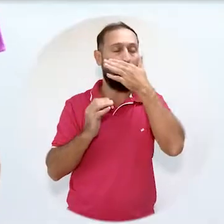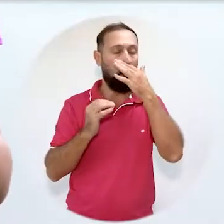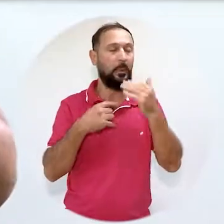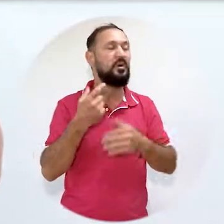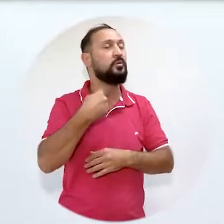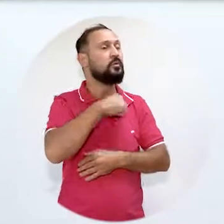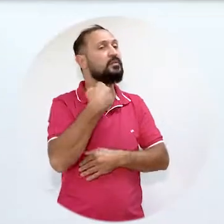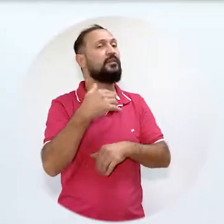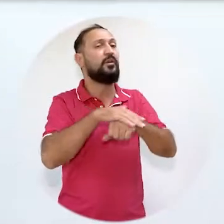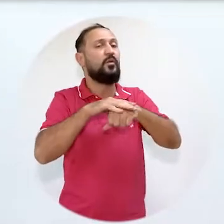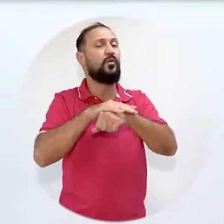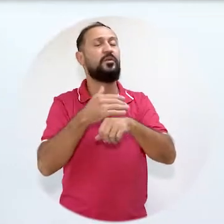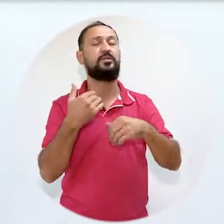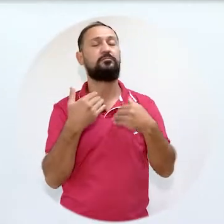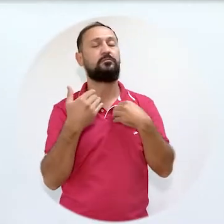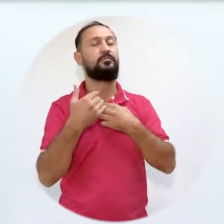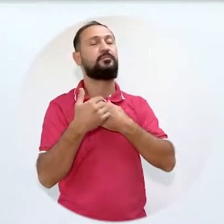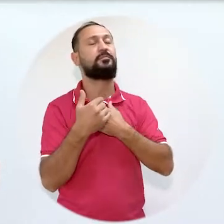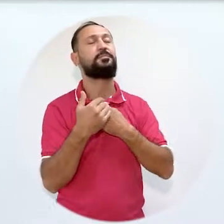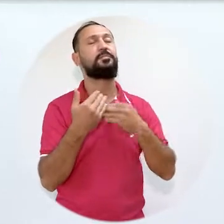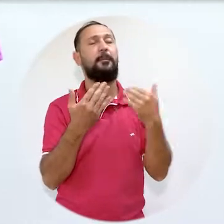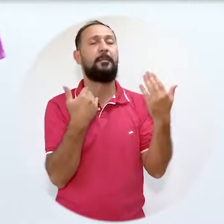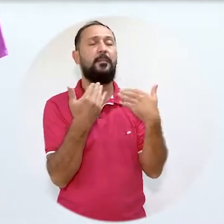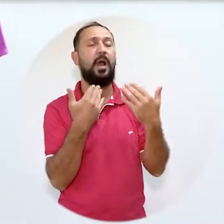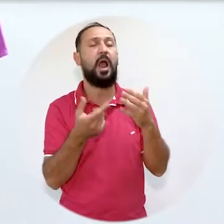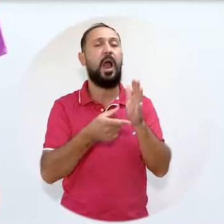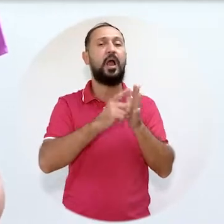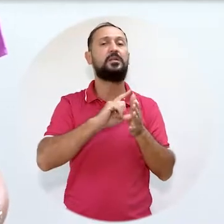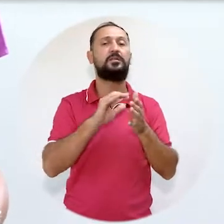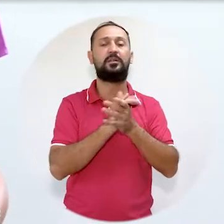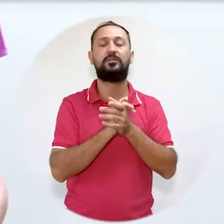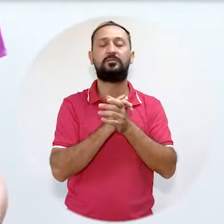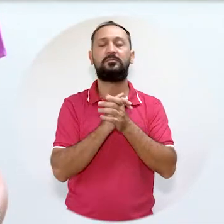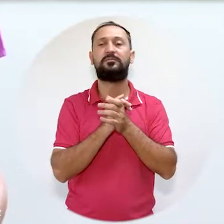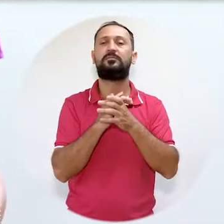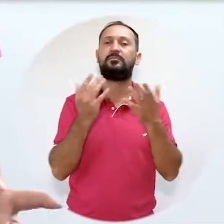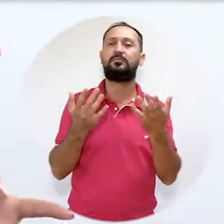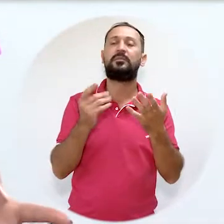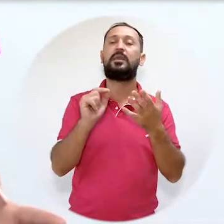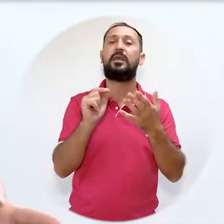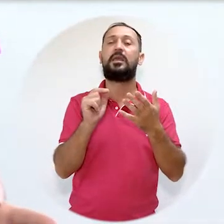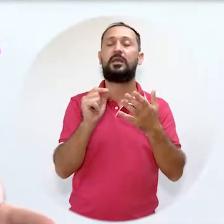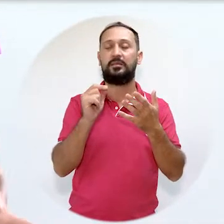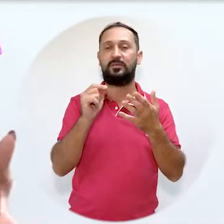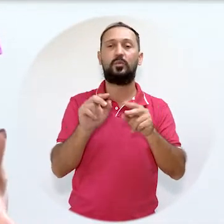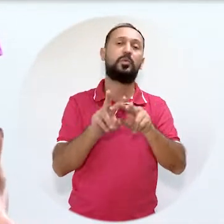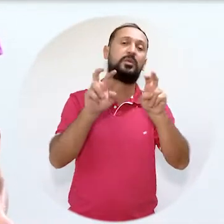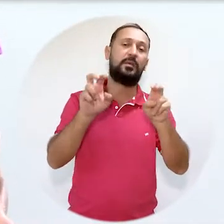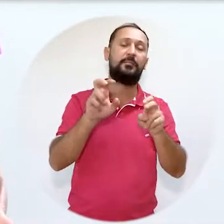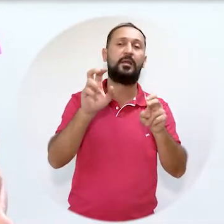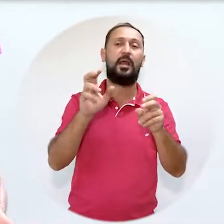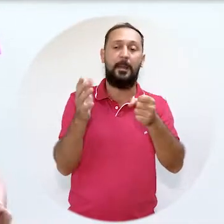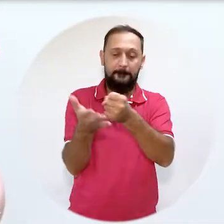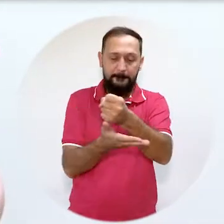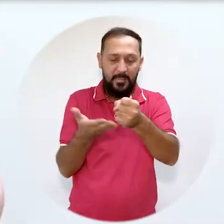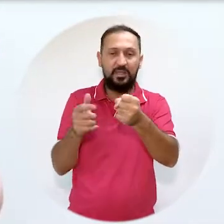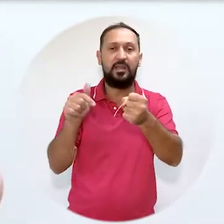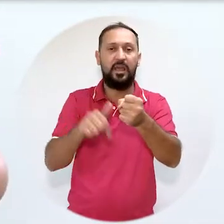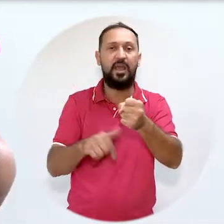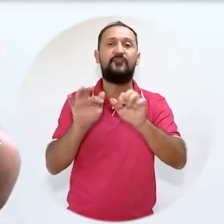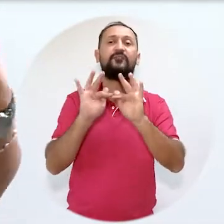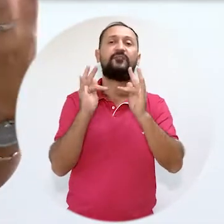Então, a gente estava conversando, batendo um papo antes aqui, e aí surgiu, porque a base de tudo é família, né, Juliana?